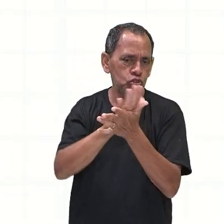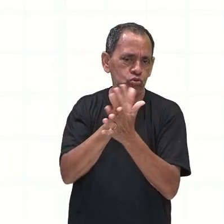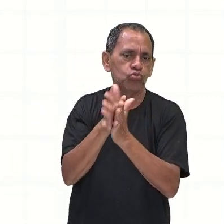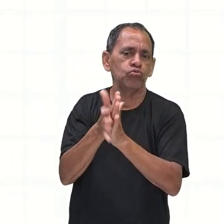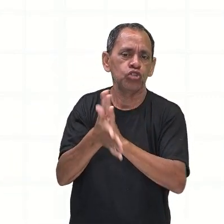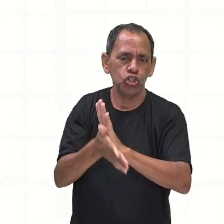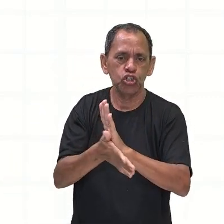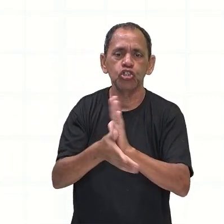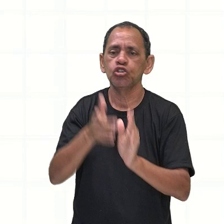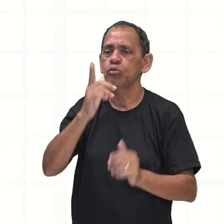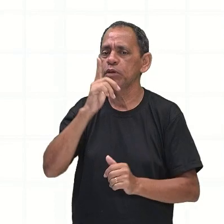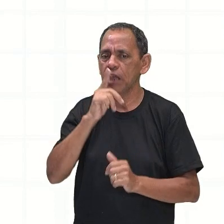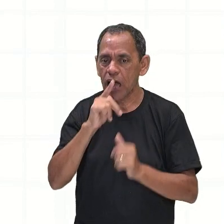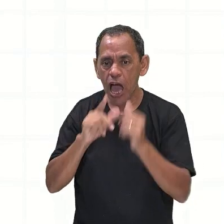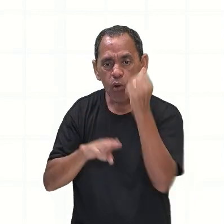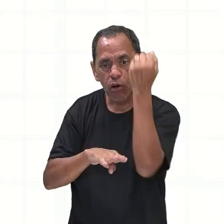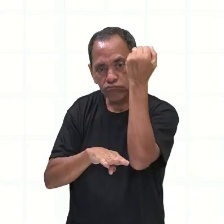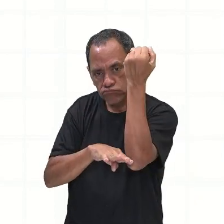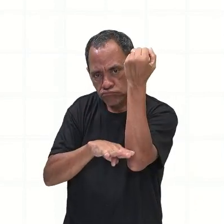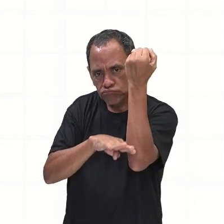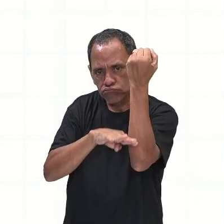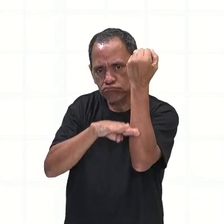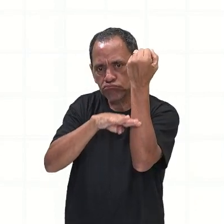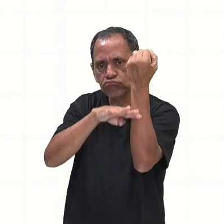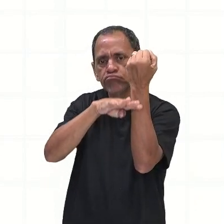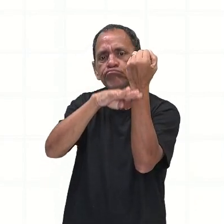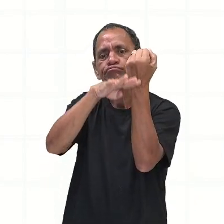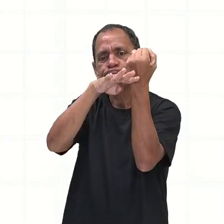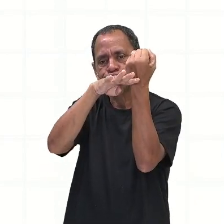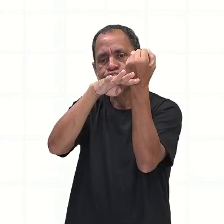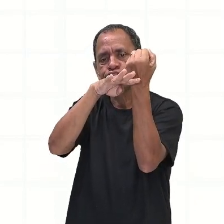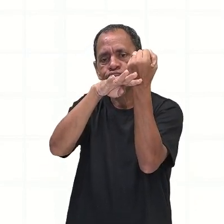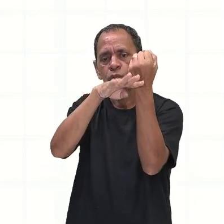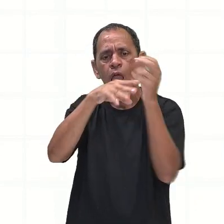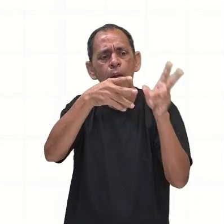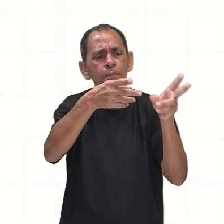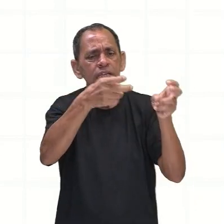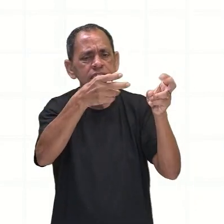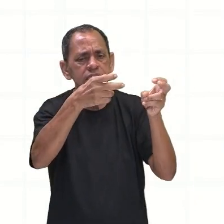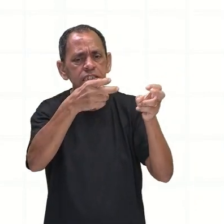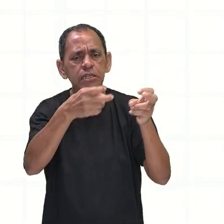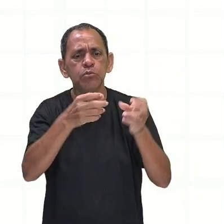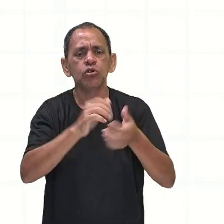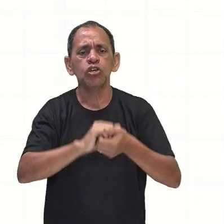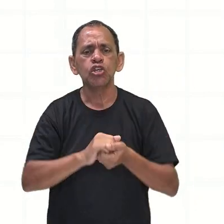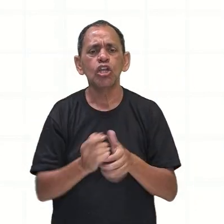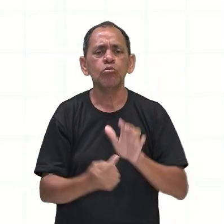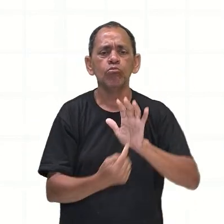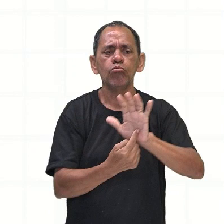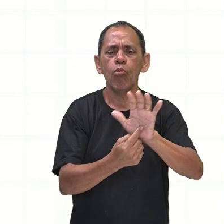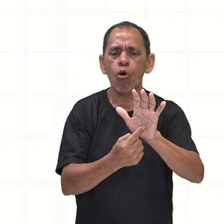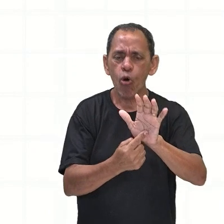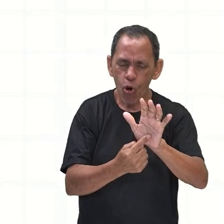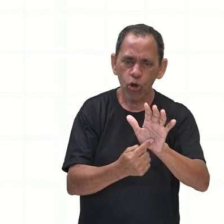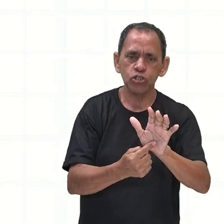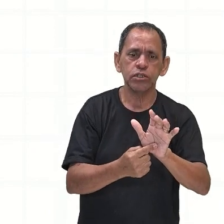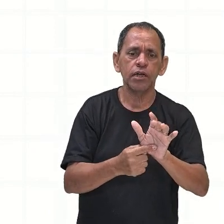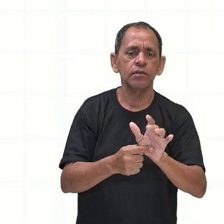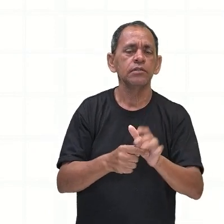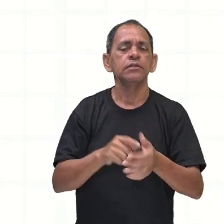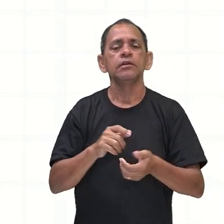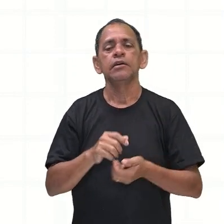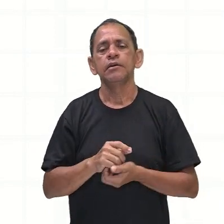como assim, professor? Percebam que este enunciado retoma, recapitula todos os outros que